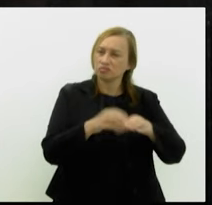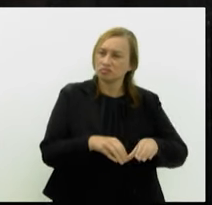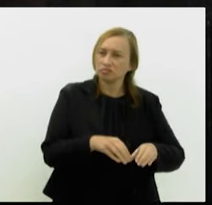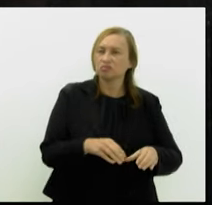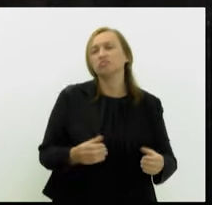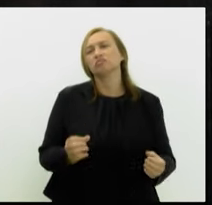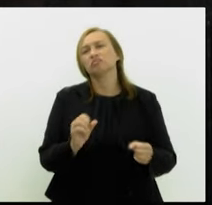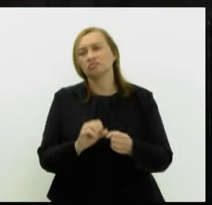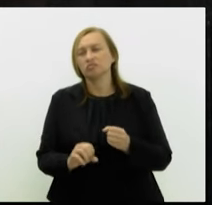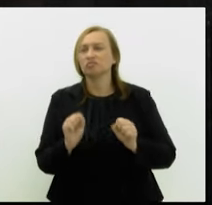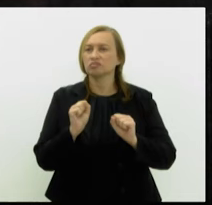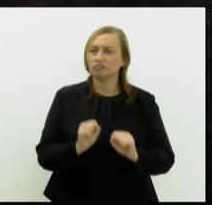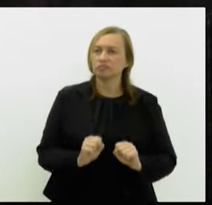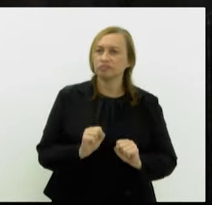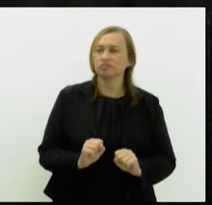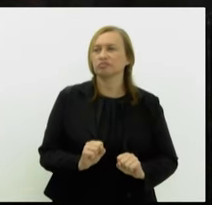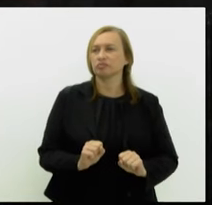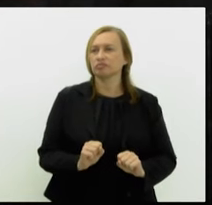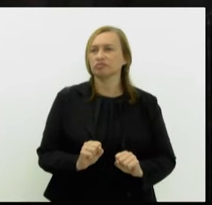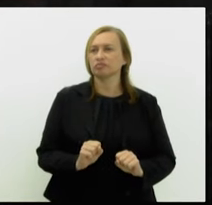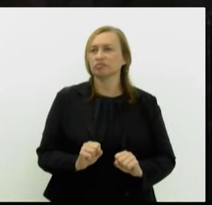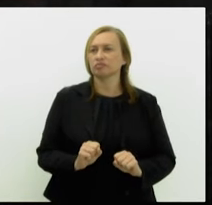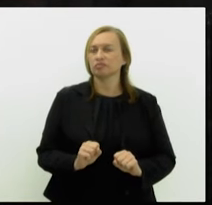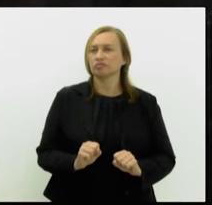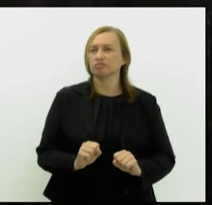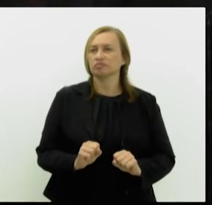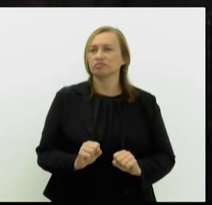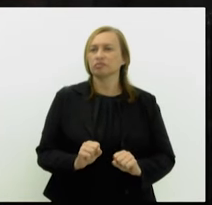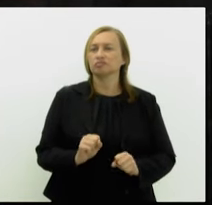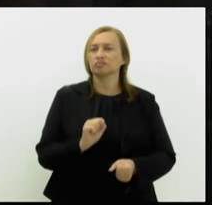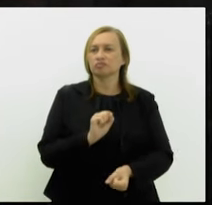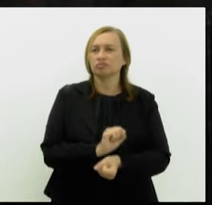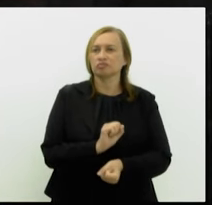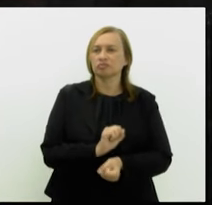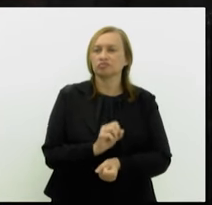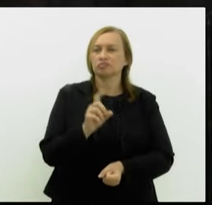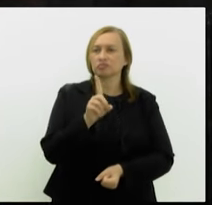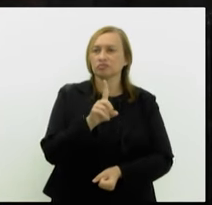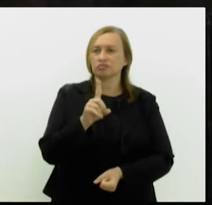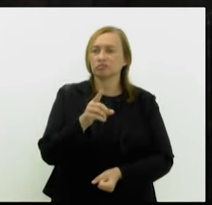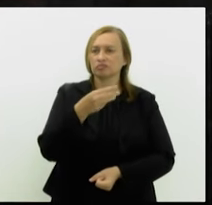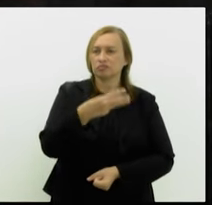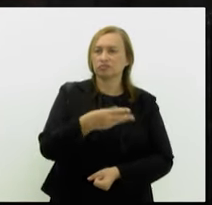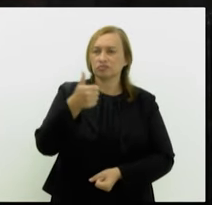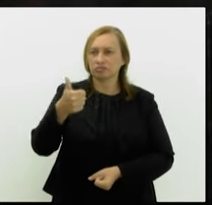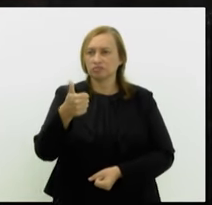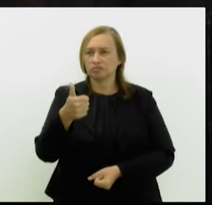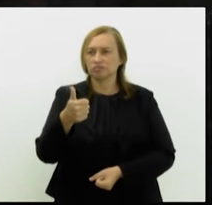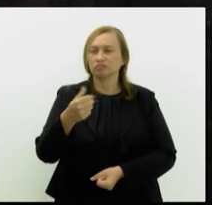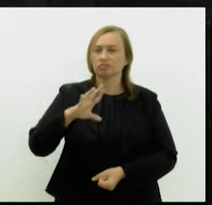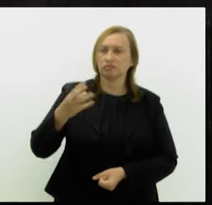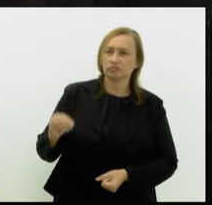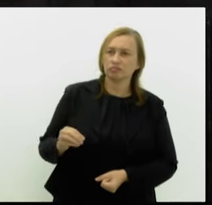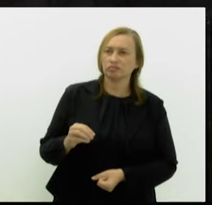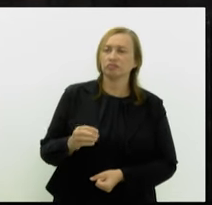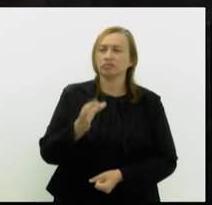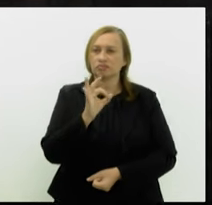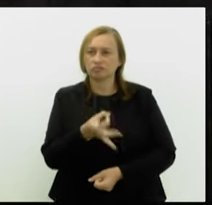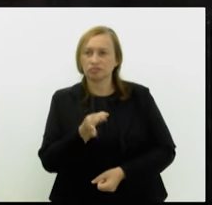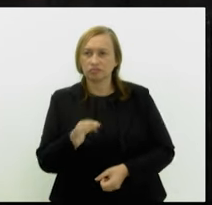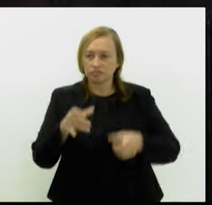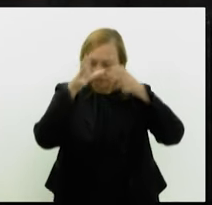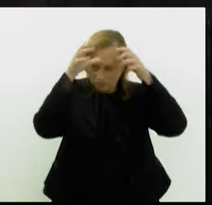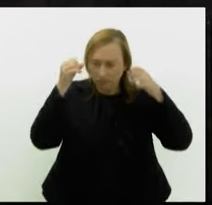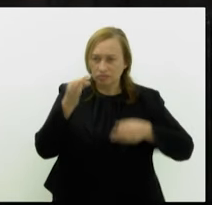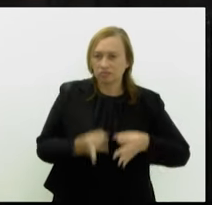que pode ser expirado no próximo dia 31 de março. Então, declaro aqui meu apoio, tenho certeza que o Tribunal de Justiça vai fazer uma